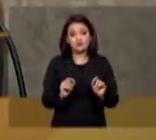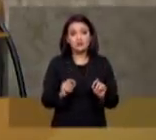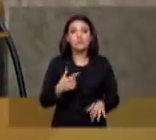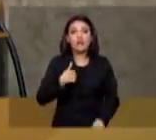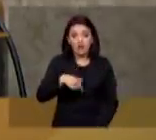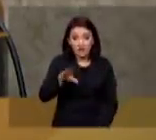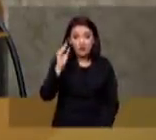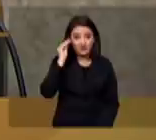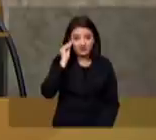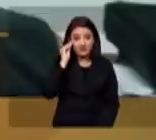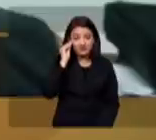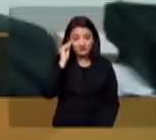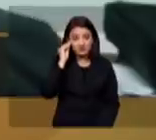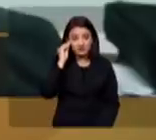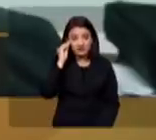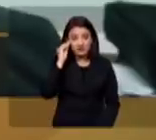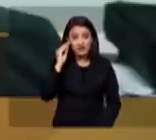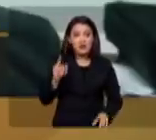como não é preliminar,